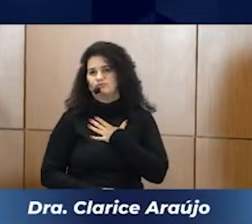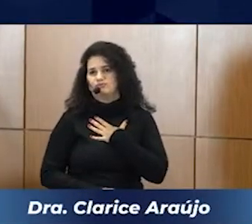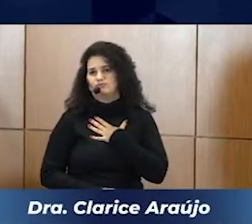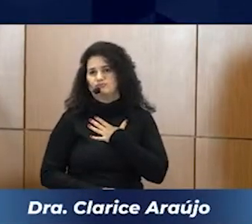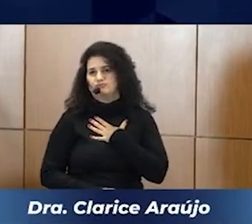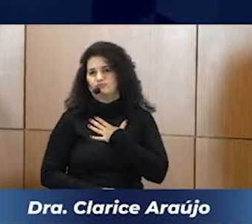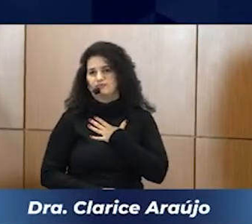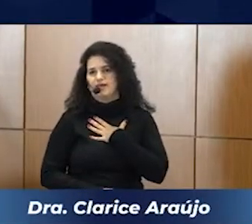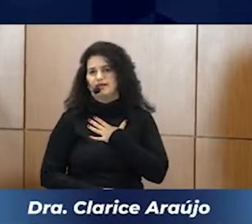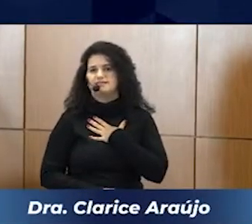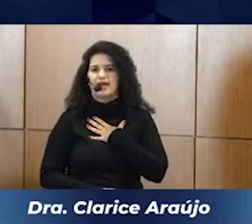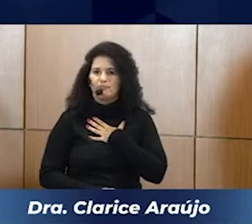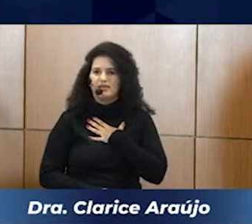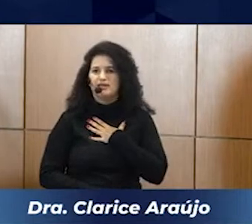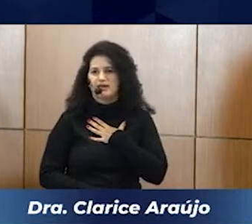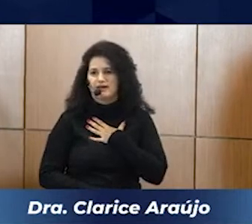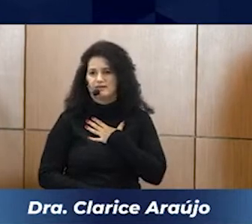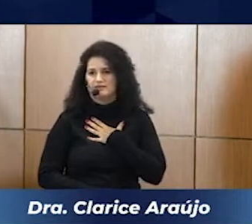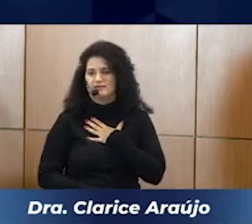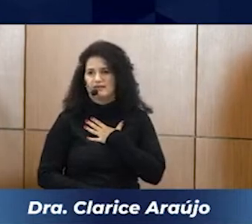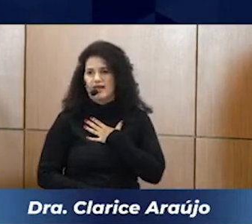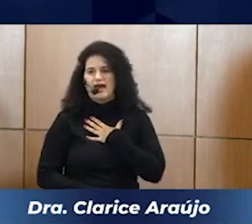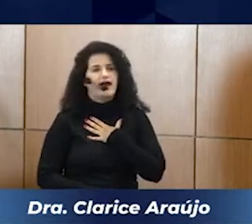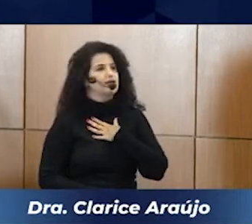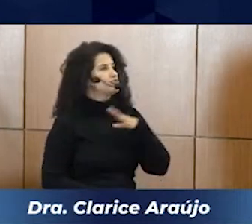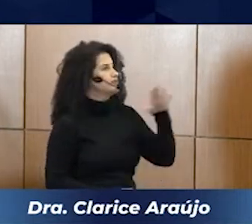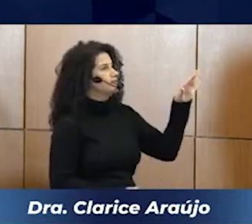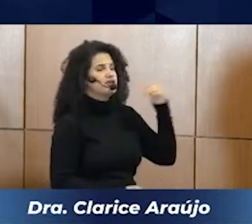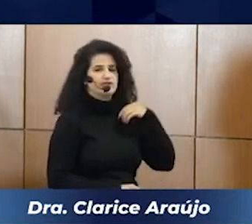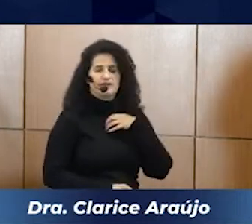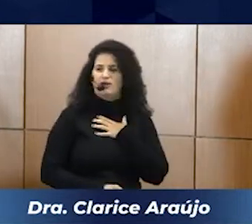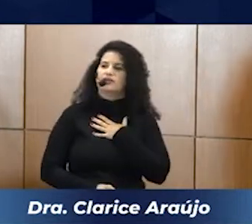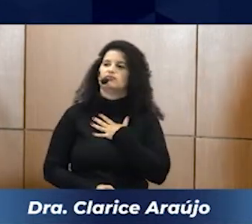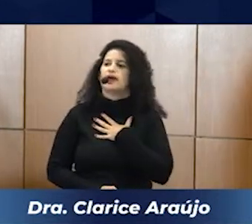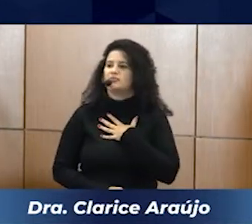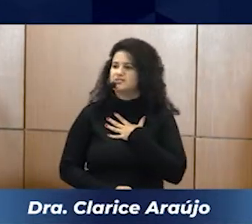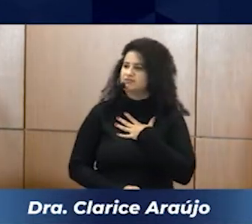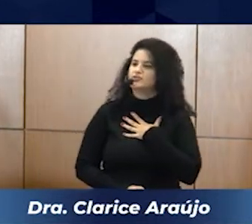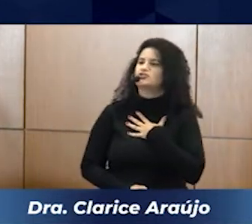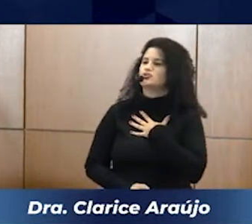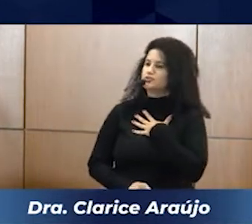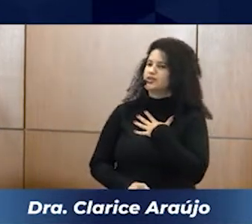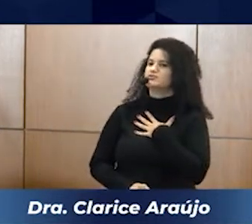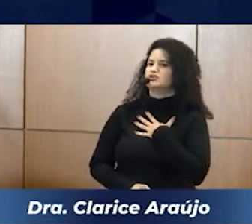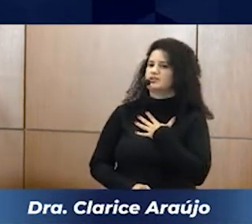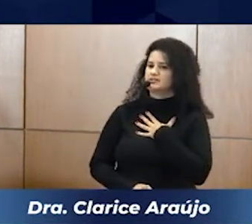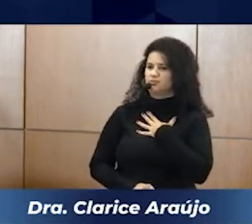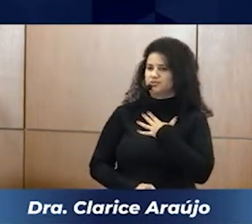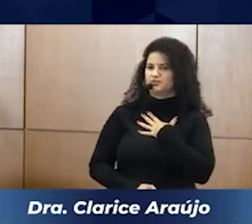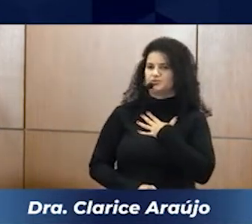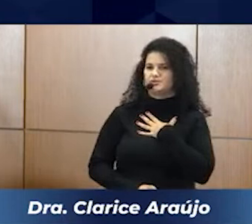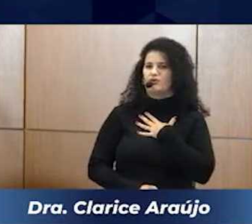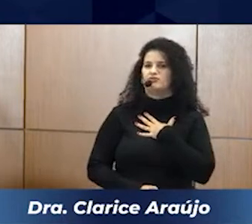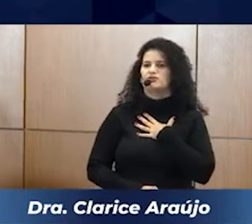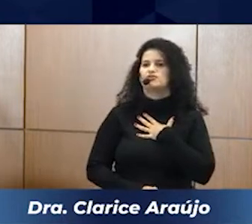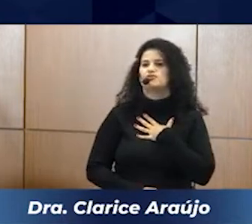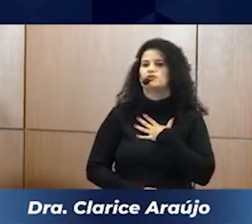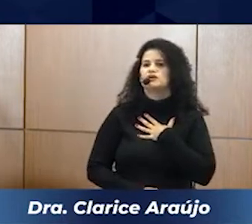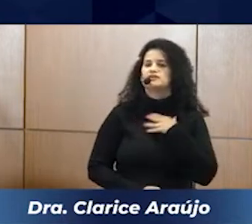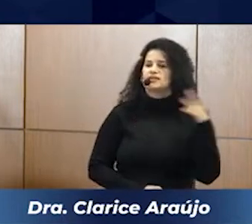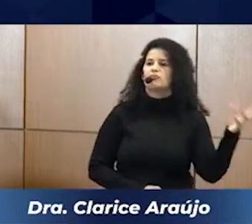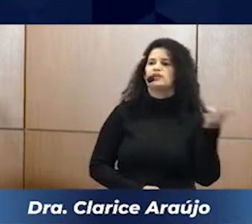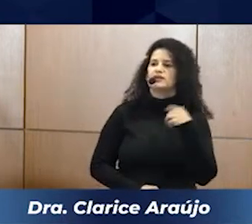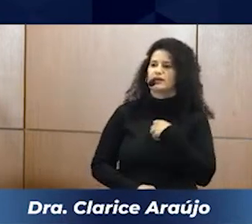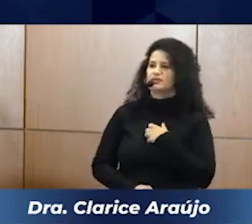atendo, né? Se aplica. Ah, eu já, também já trabalhei num CAPS infantil, num Centro de Atenção Psicossocial